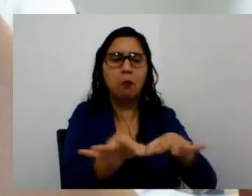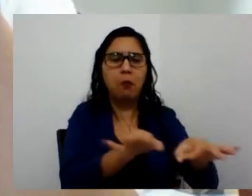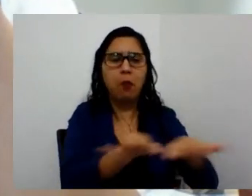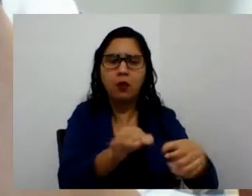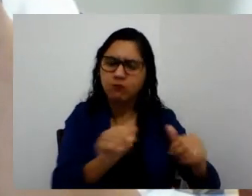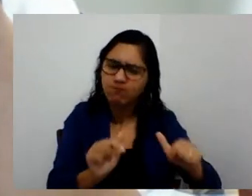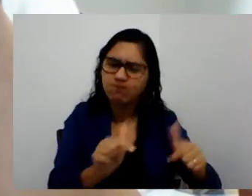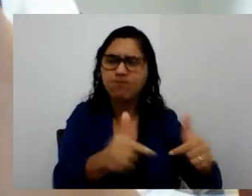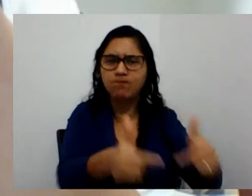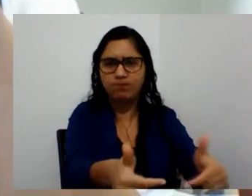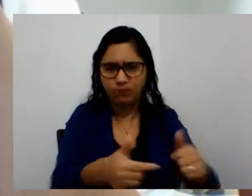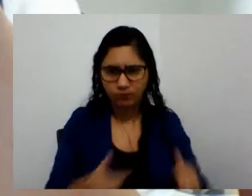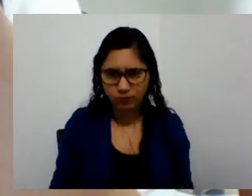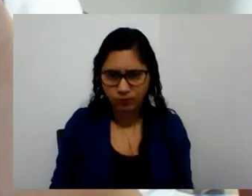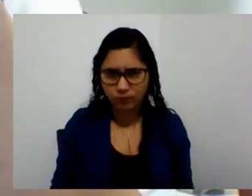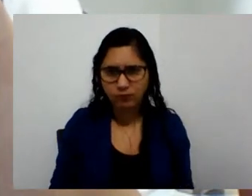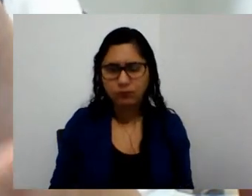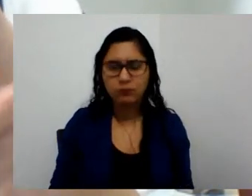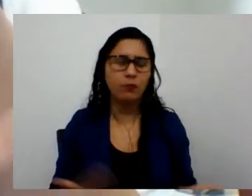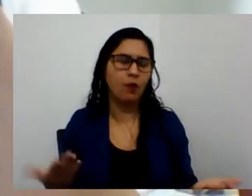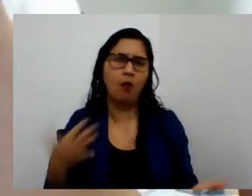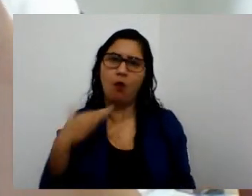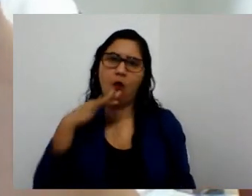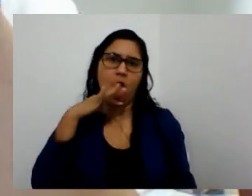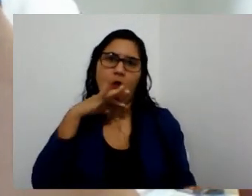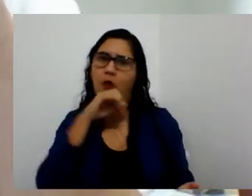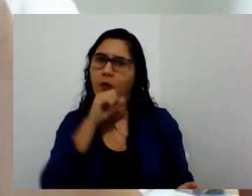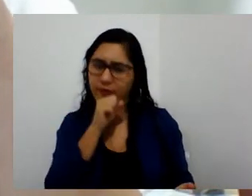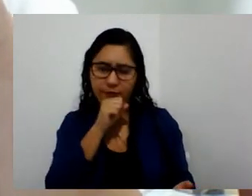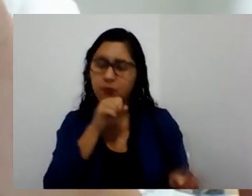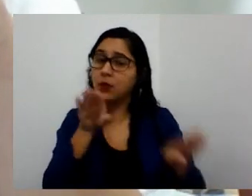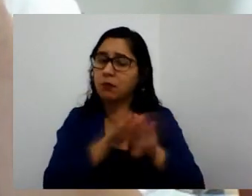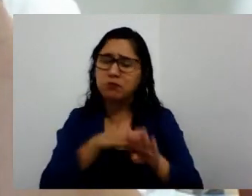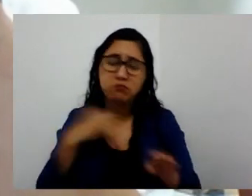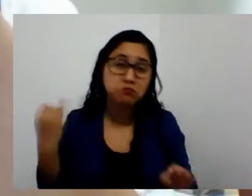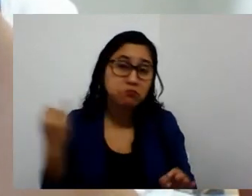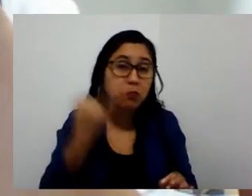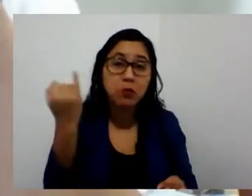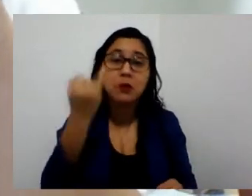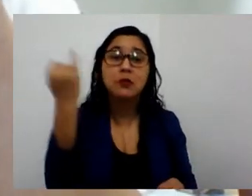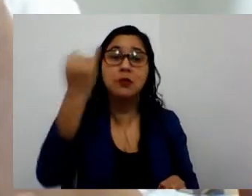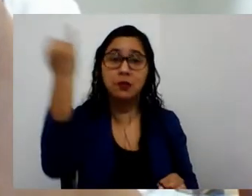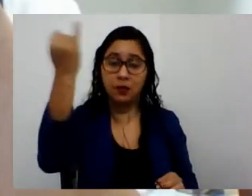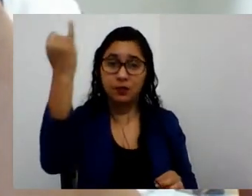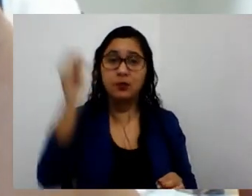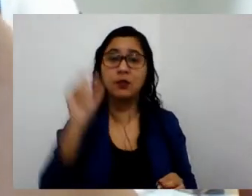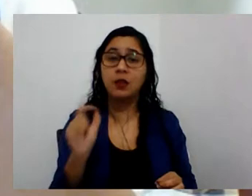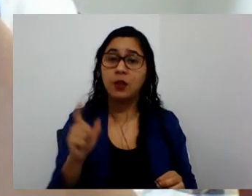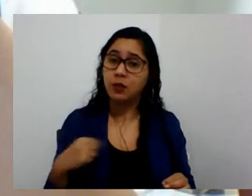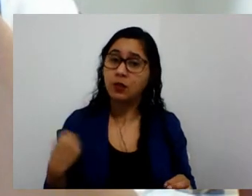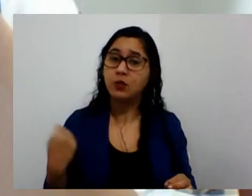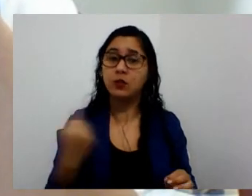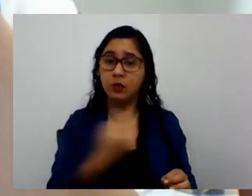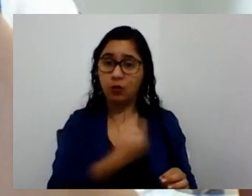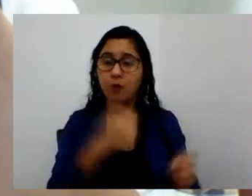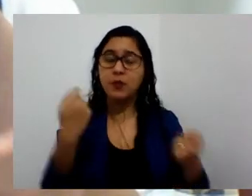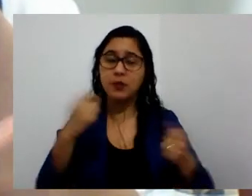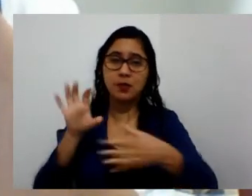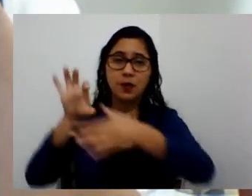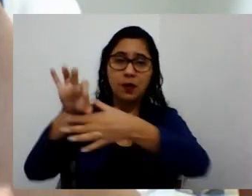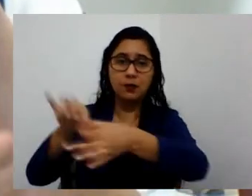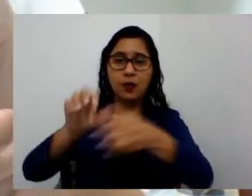né? É óbvio e é fundamental, com certeza, que estejamos dentro da Andifes